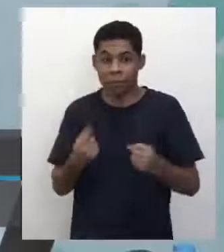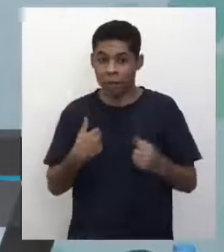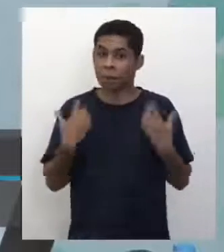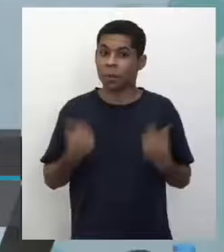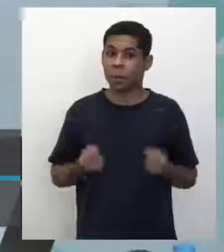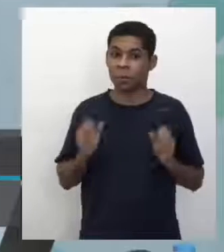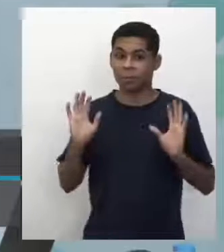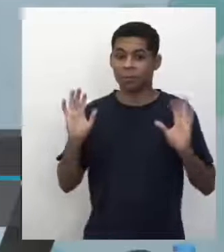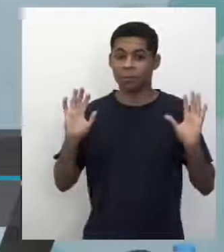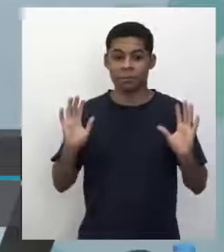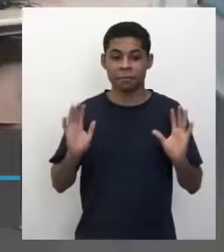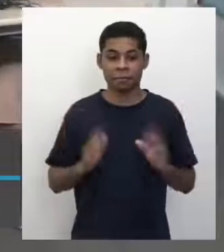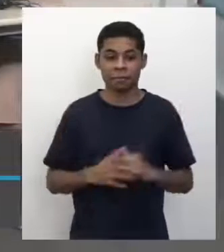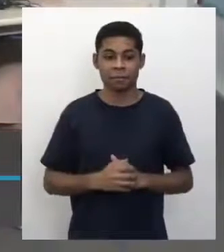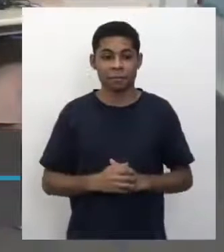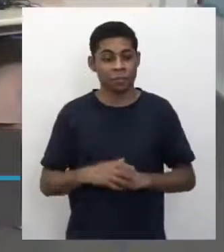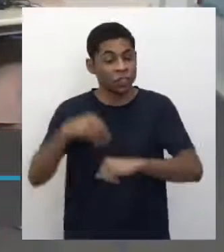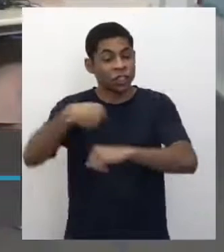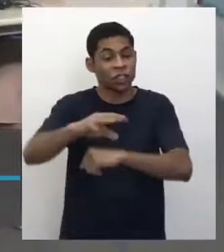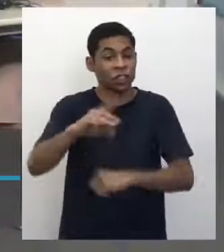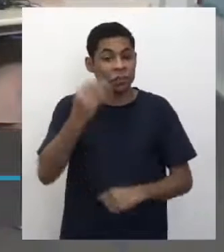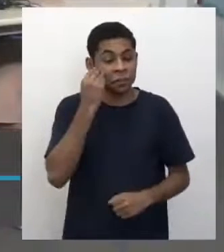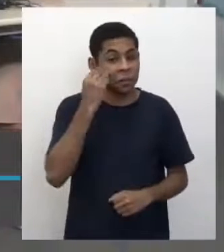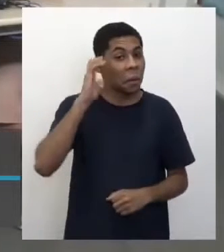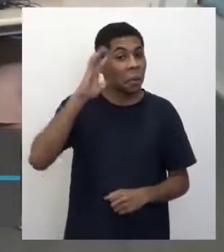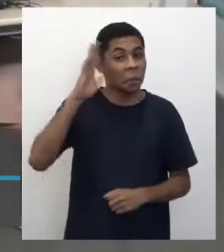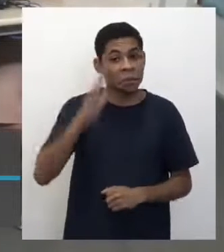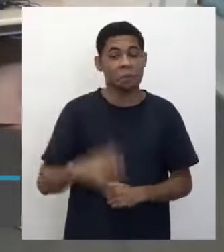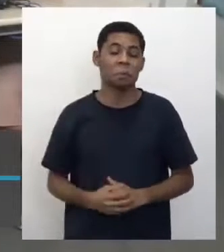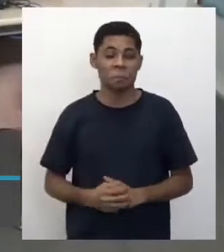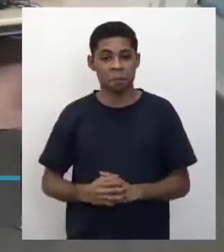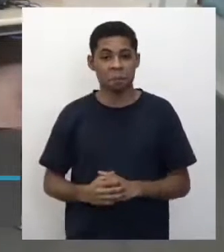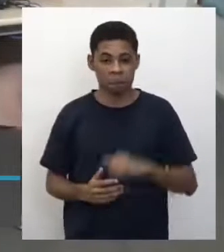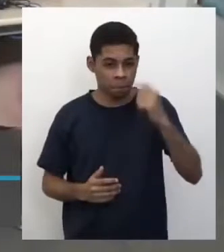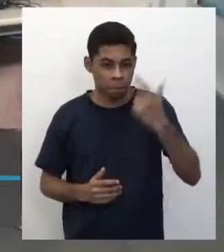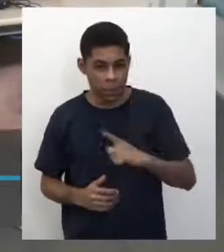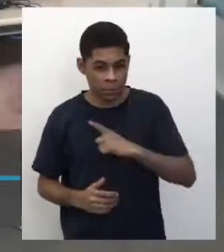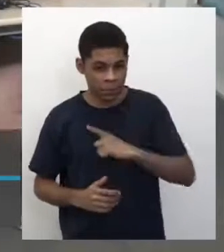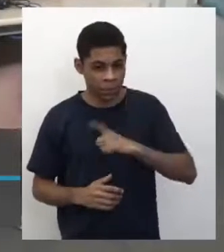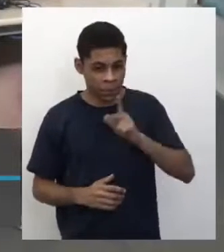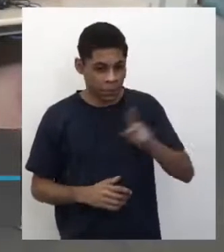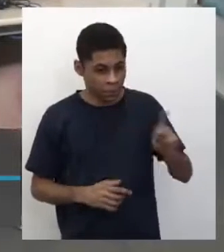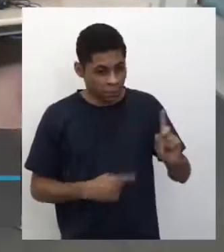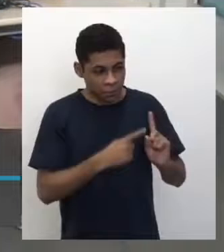toparia, Fica a dica aí pra gente... Tem mais alguma coisa aí, Pro?